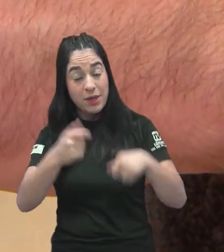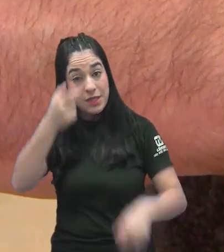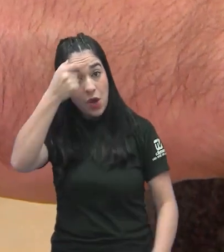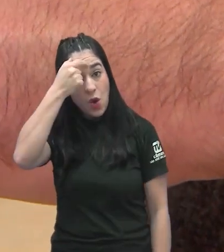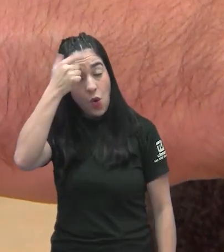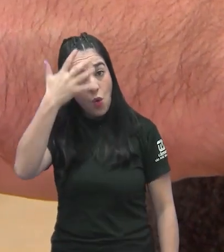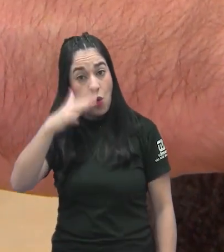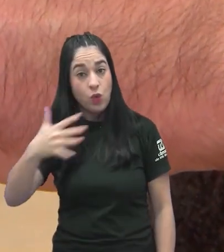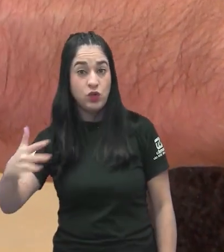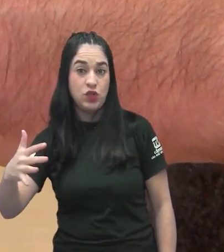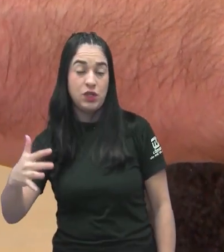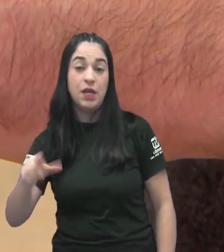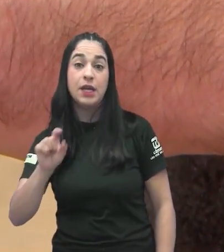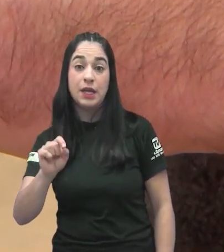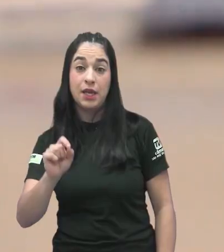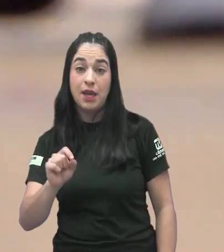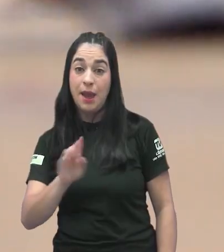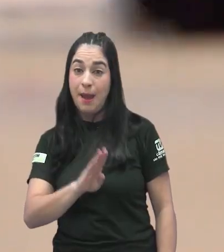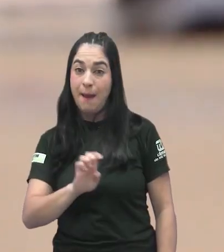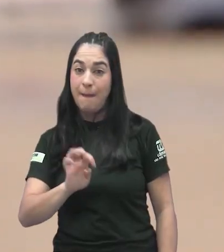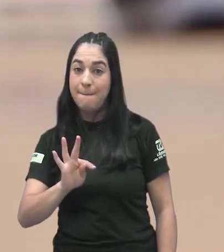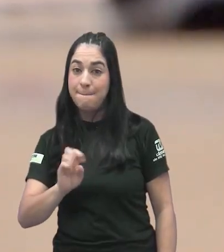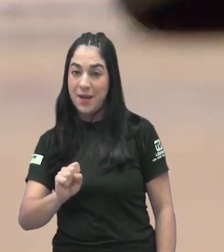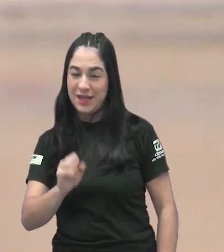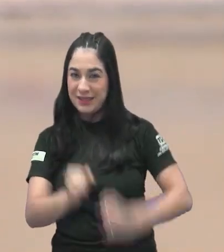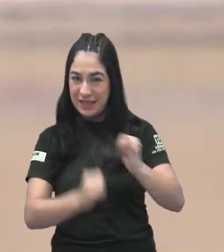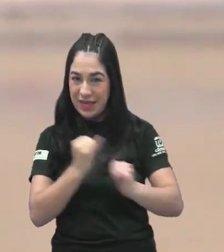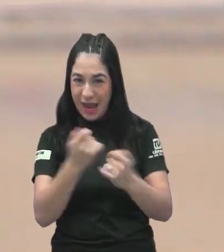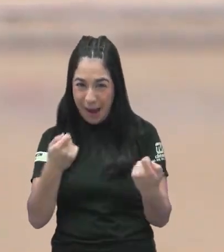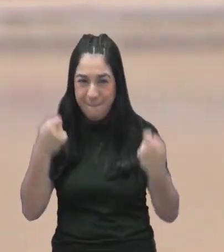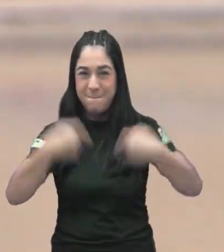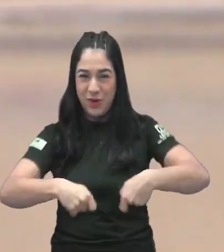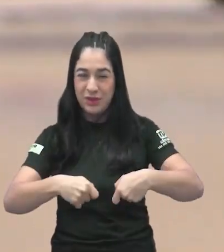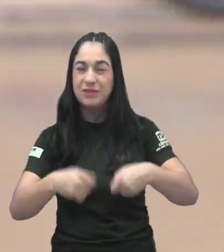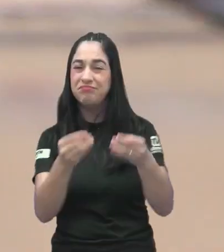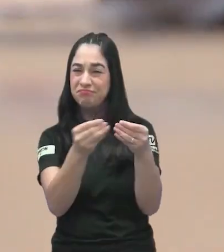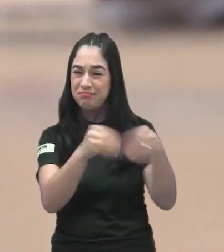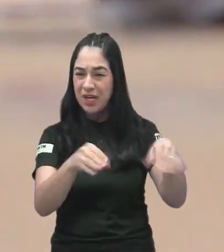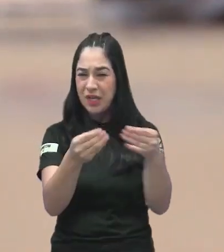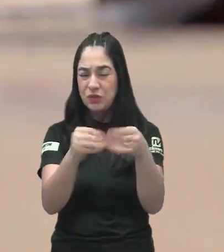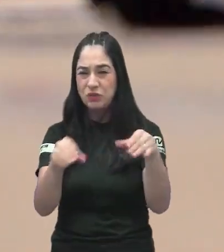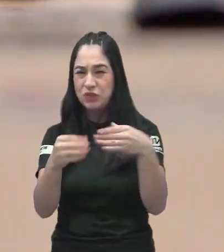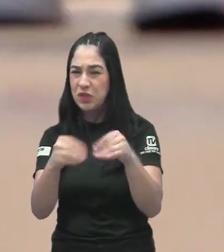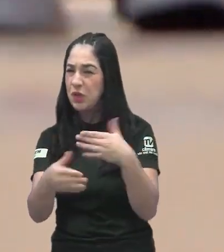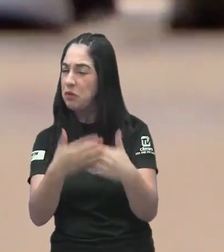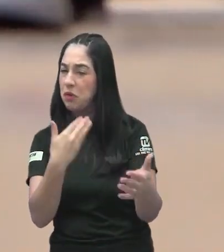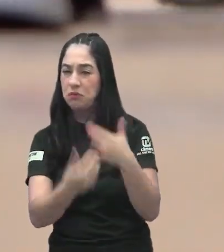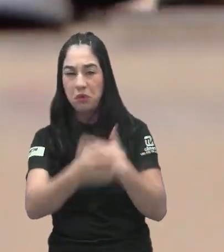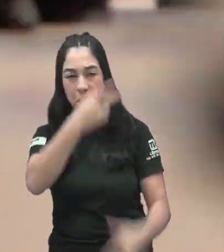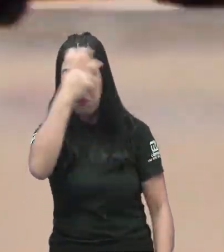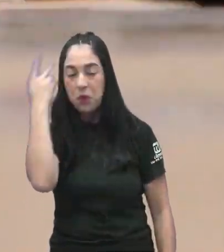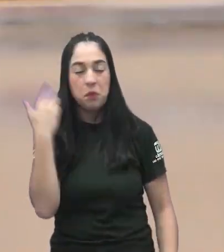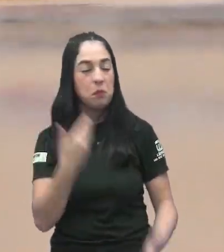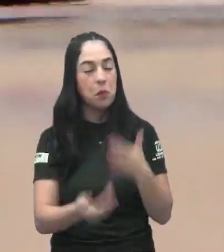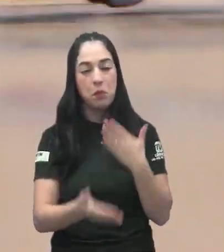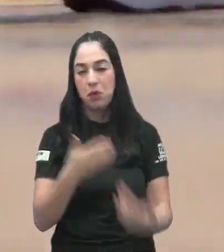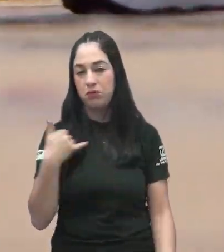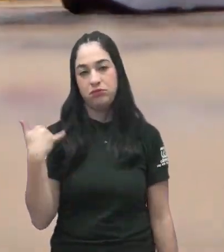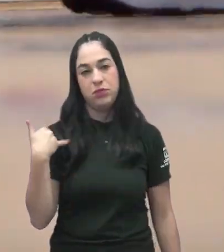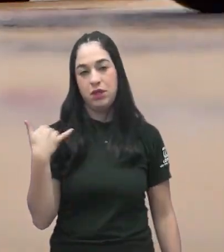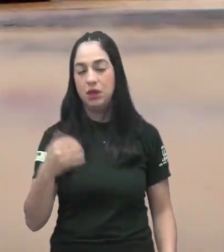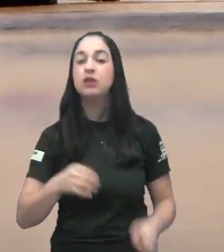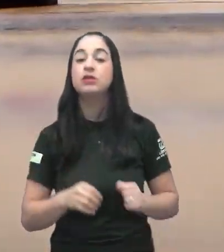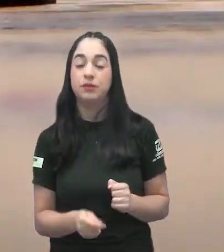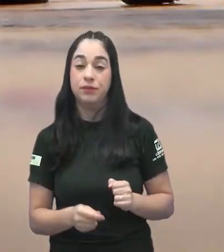é conscientizar a população de que as bets trazem consequências e afetam todos os públicos